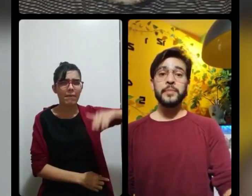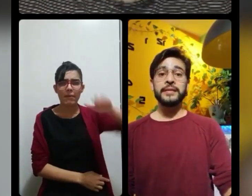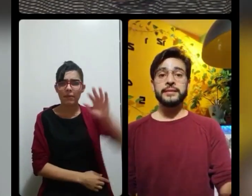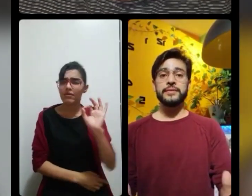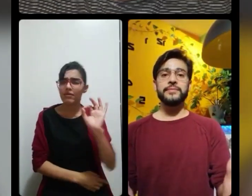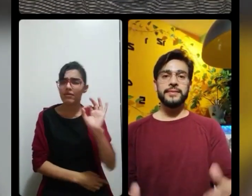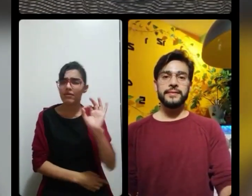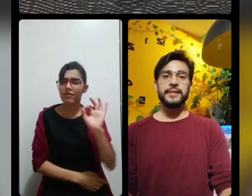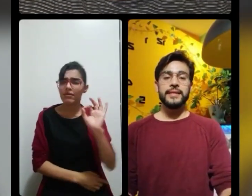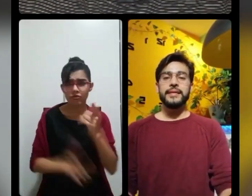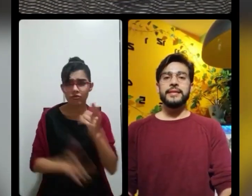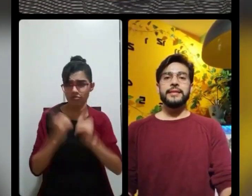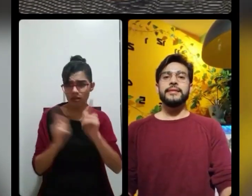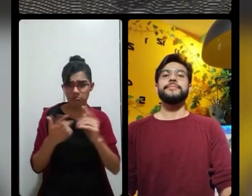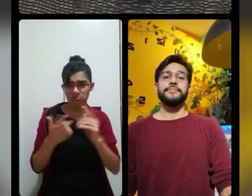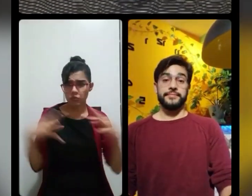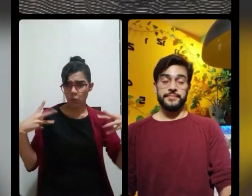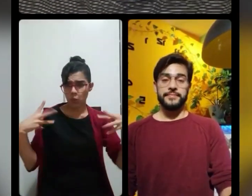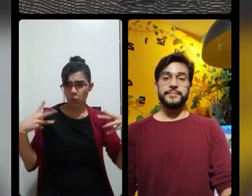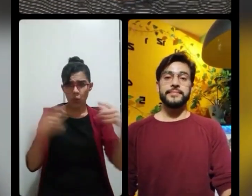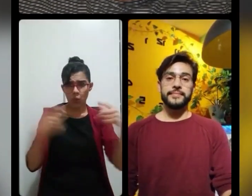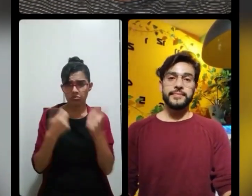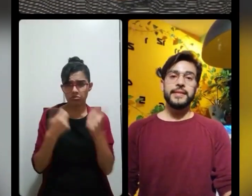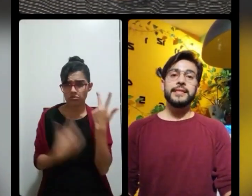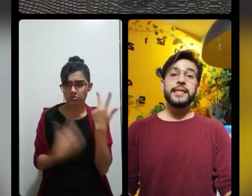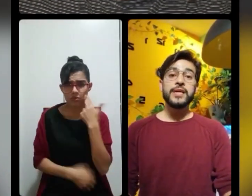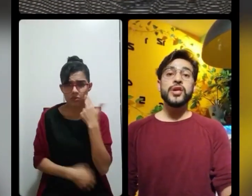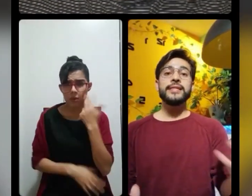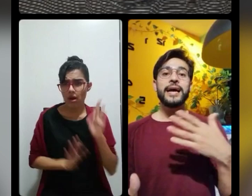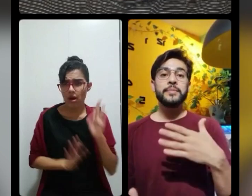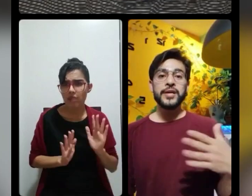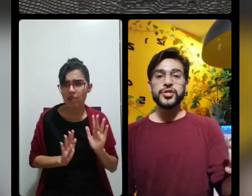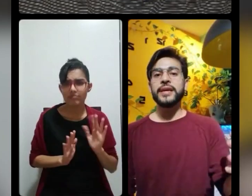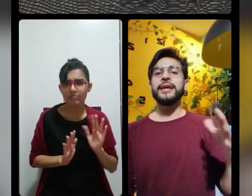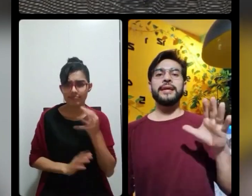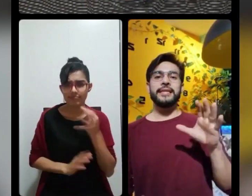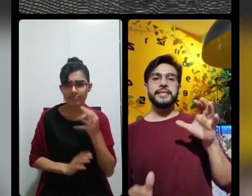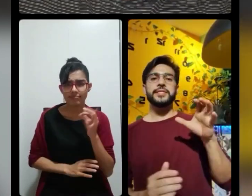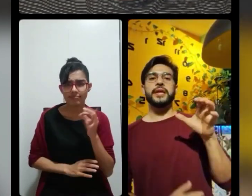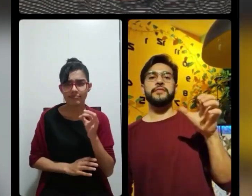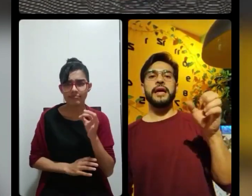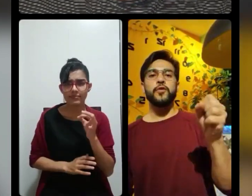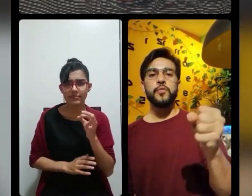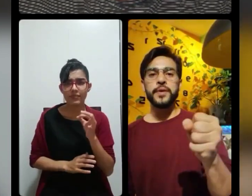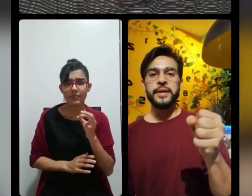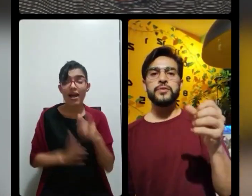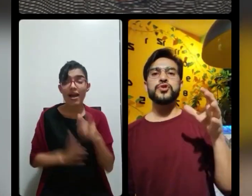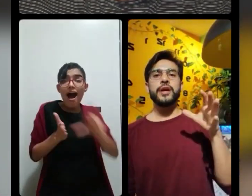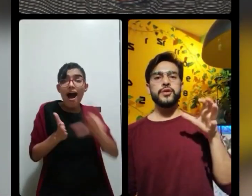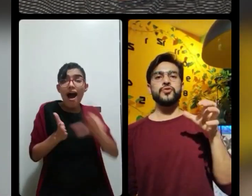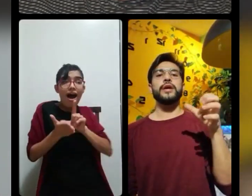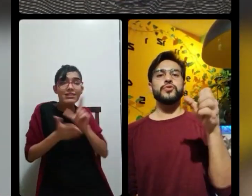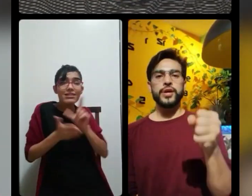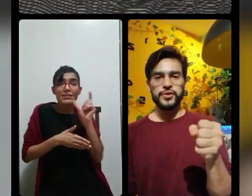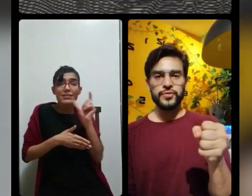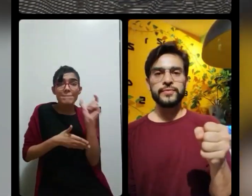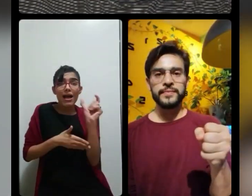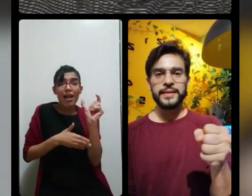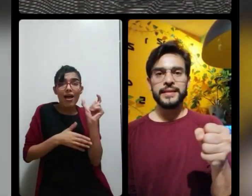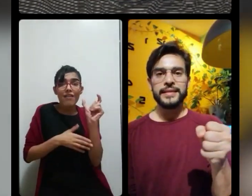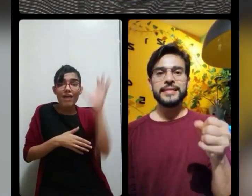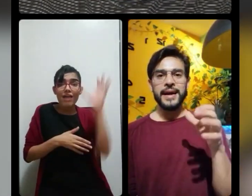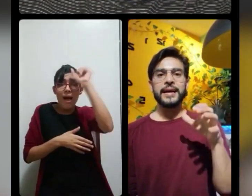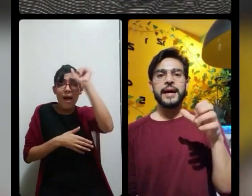na introdução dele, né? O gesto é anterior à palavra. Desde a idade mais tenra, que ele descreve lá como o primeiro gesto, que é o